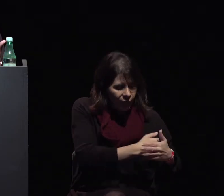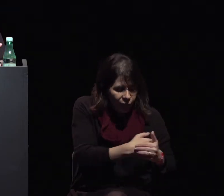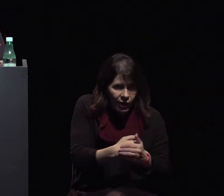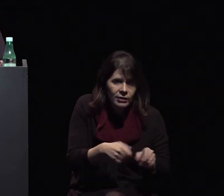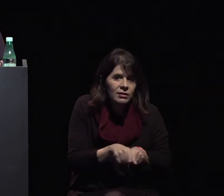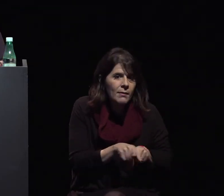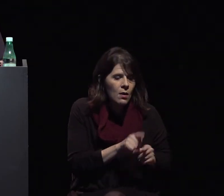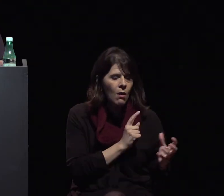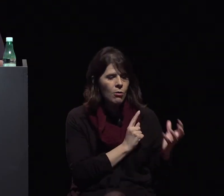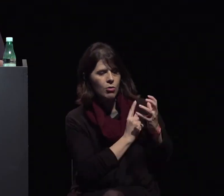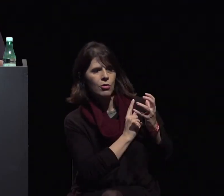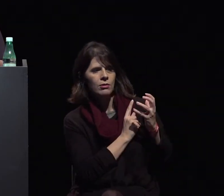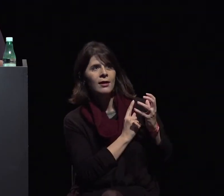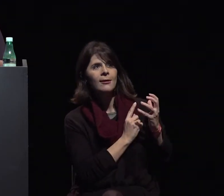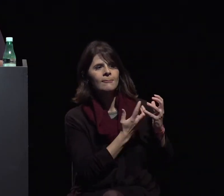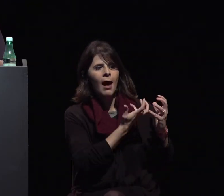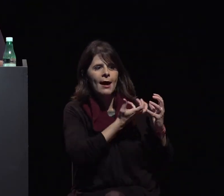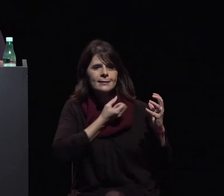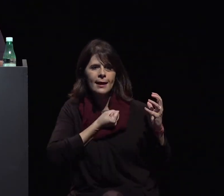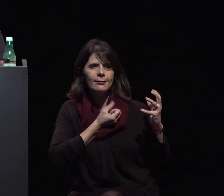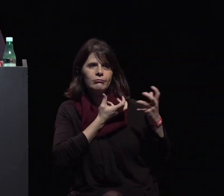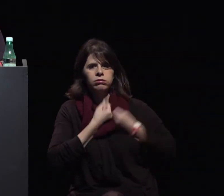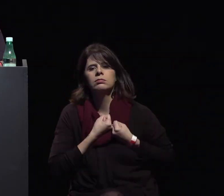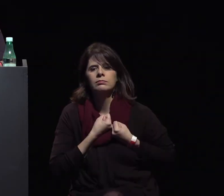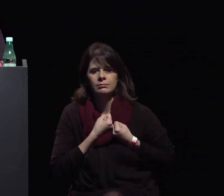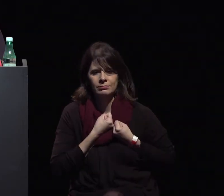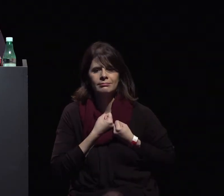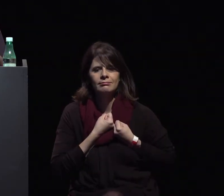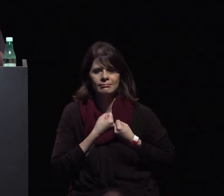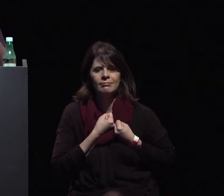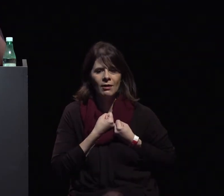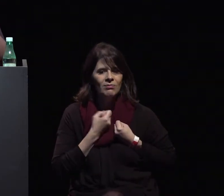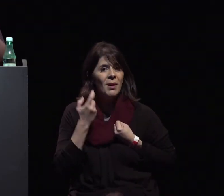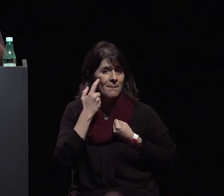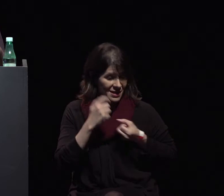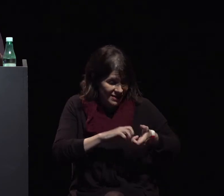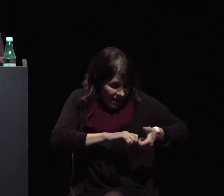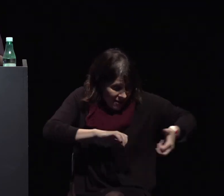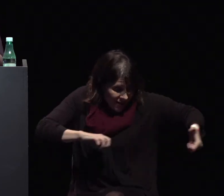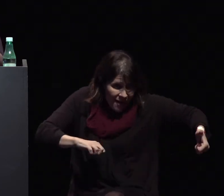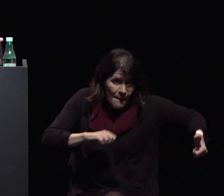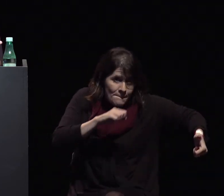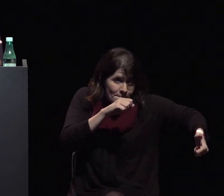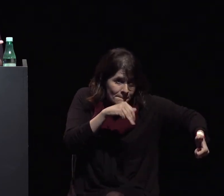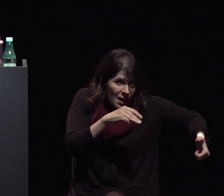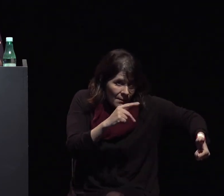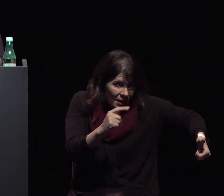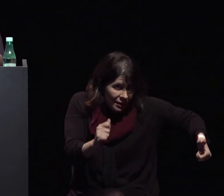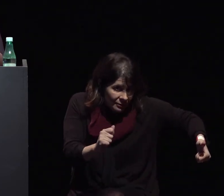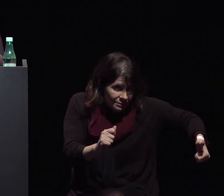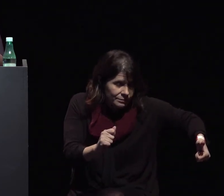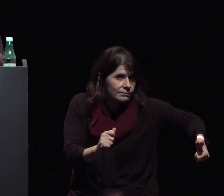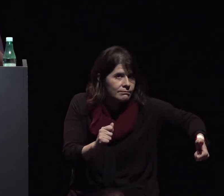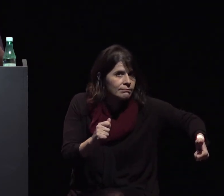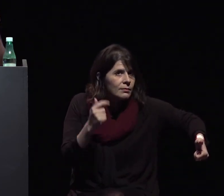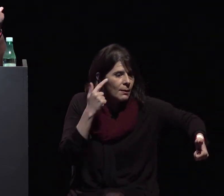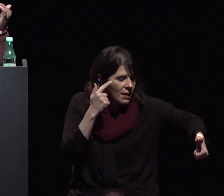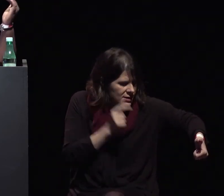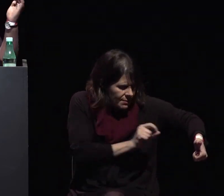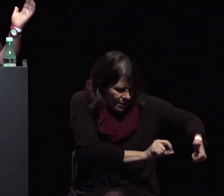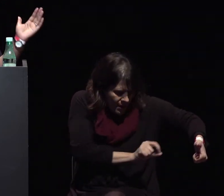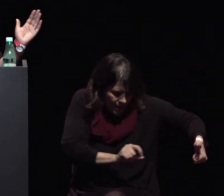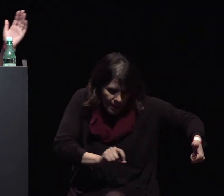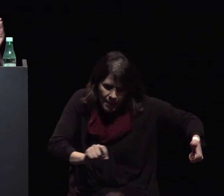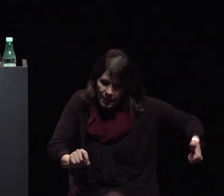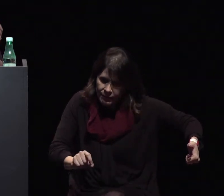gente permite ser afetado. Então, se a gente pensar em mapas, construir agora em mapas, a gente pode falar de